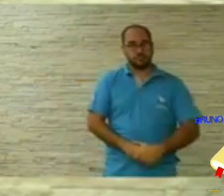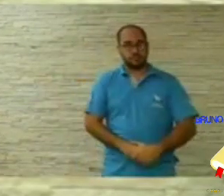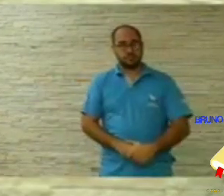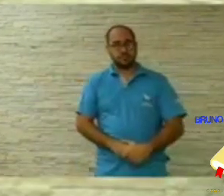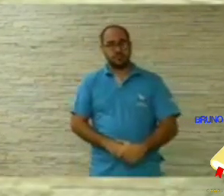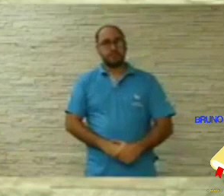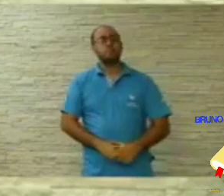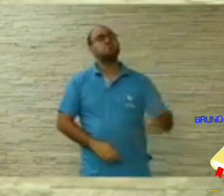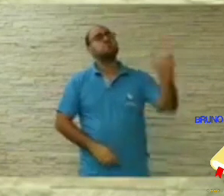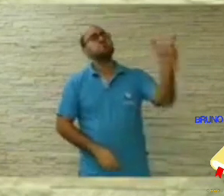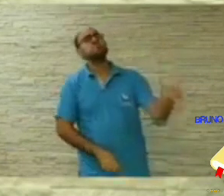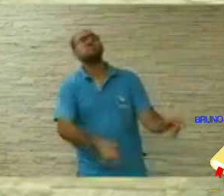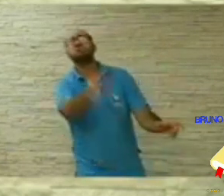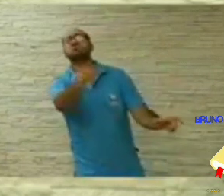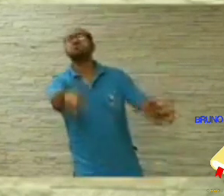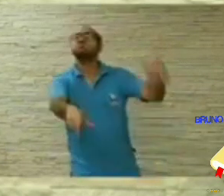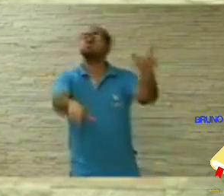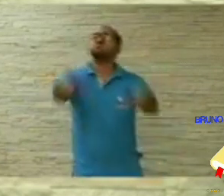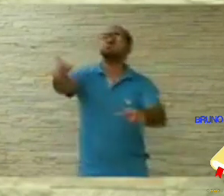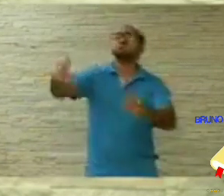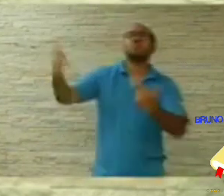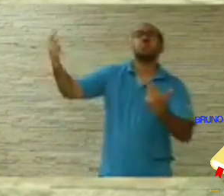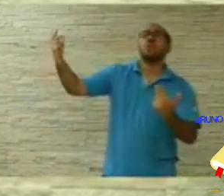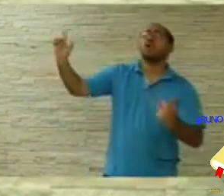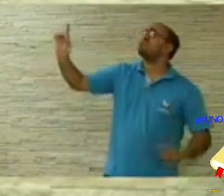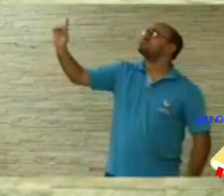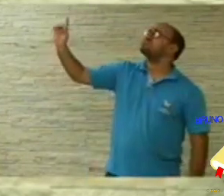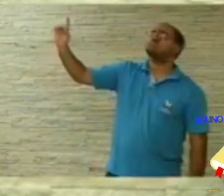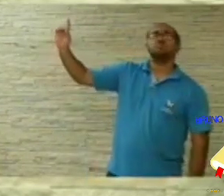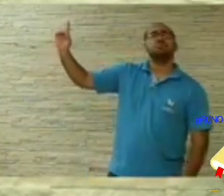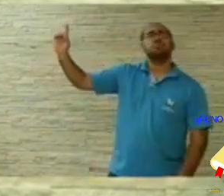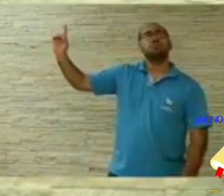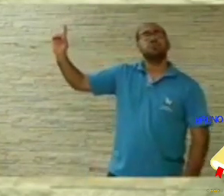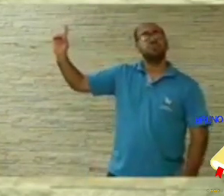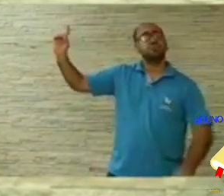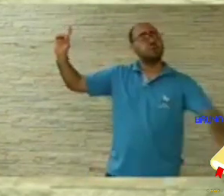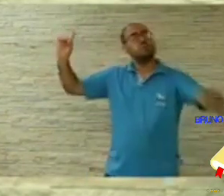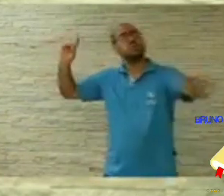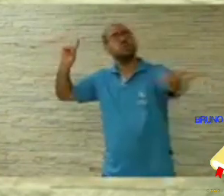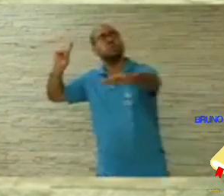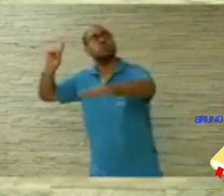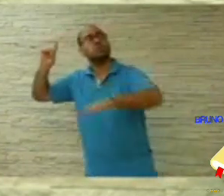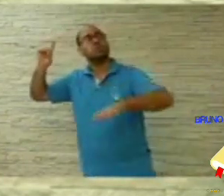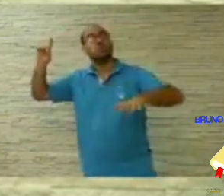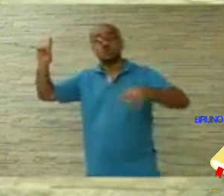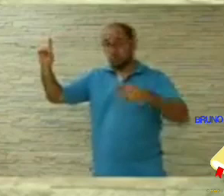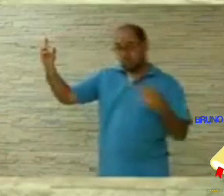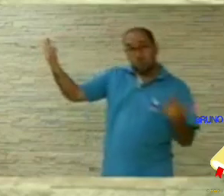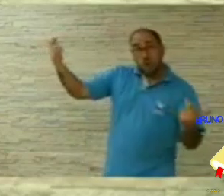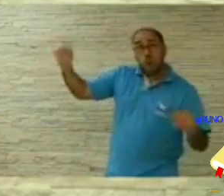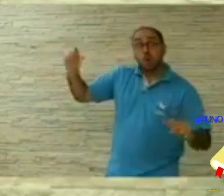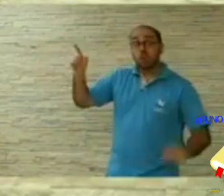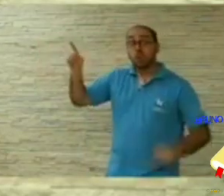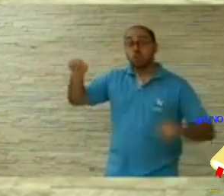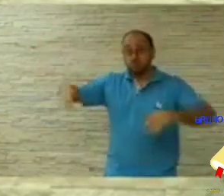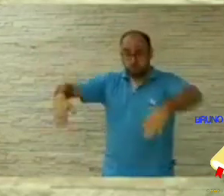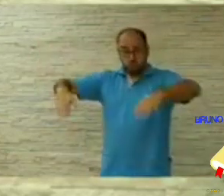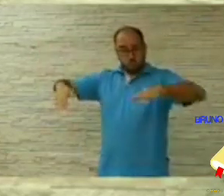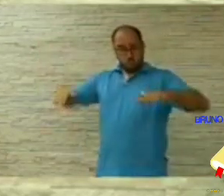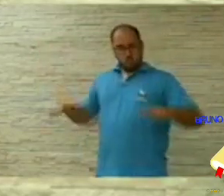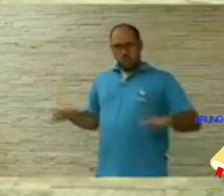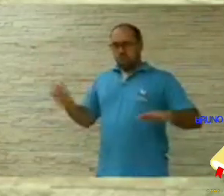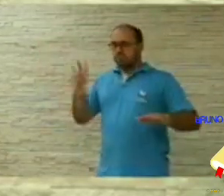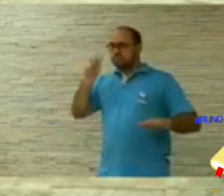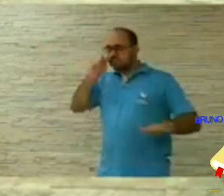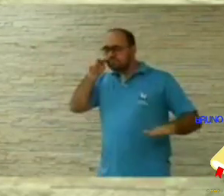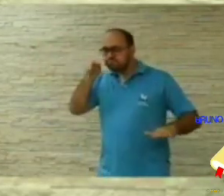há semelhante ao Senhor nosso Deus, cujo trono está nas alturas e que se inclina